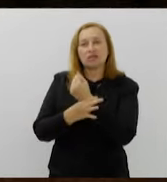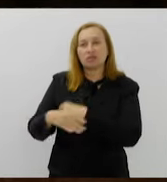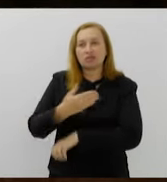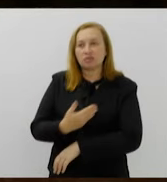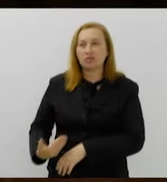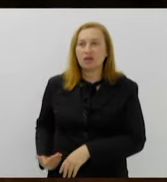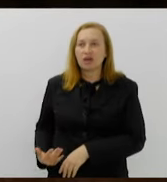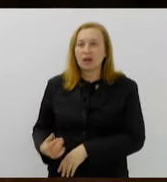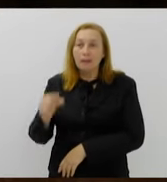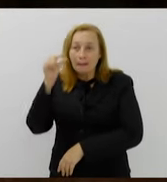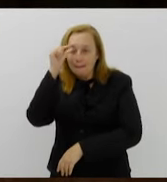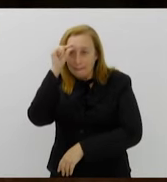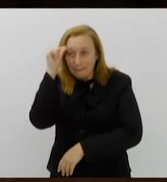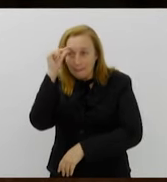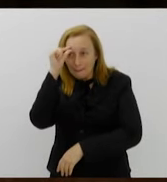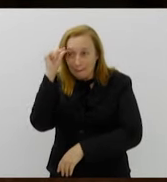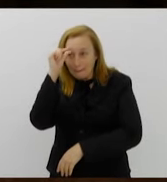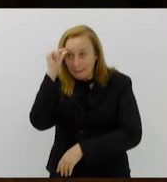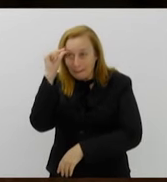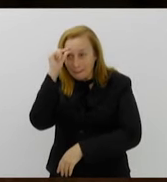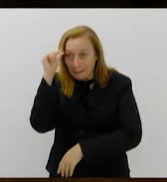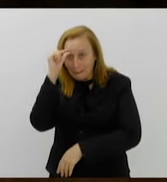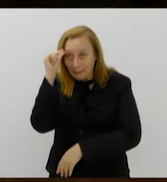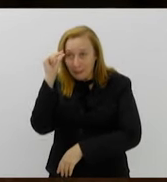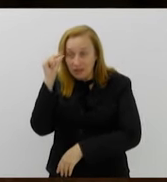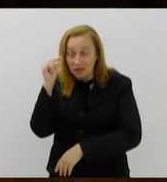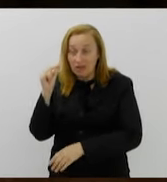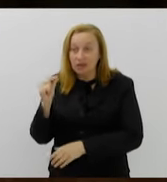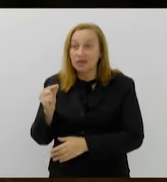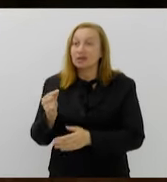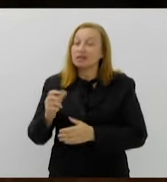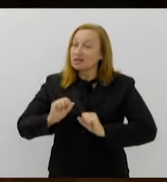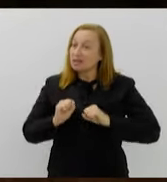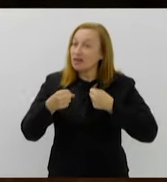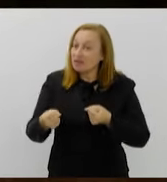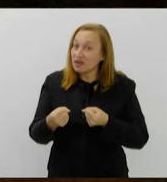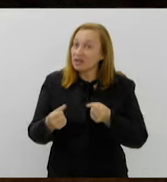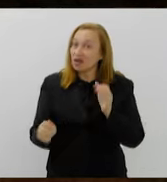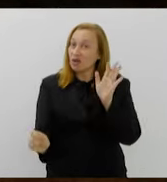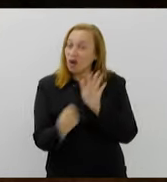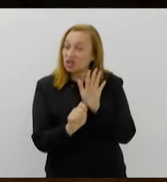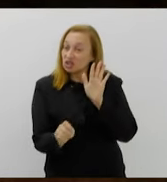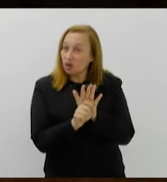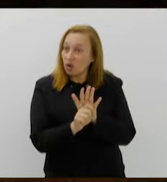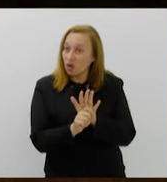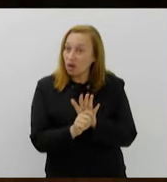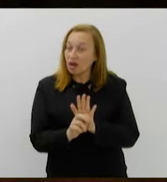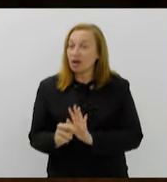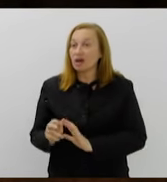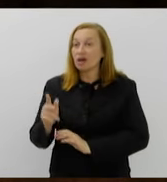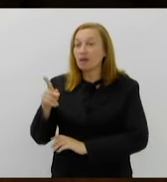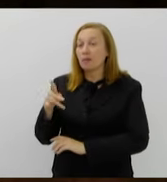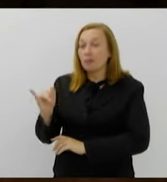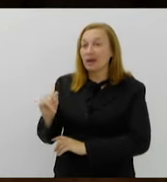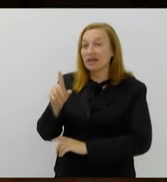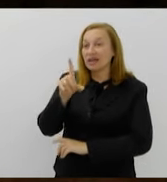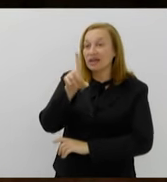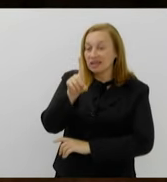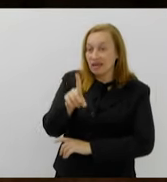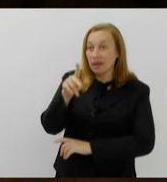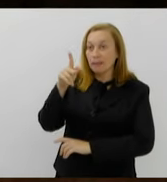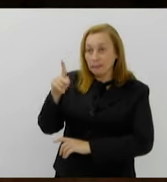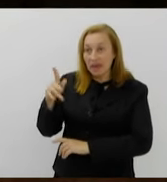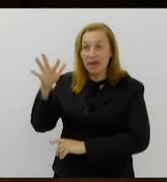frech que defendeu a dose controlada de craque o Senor Alessandro Molon o pai da adpf que